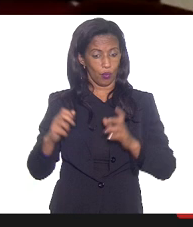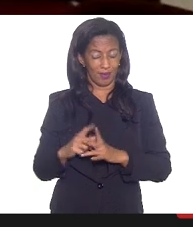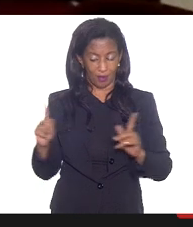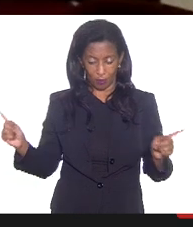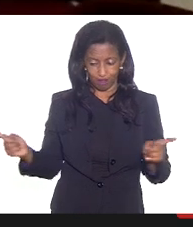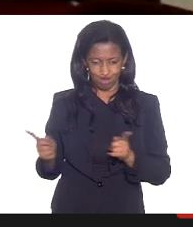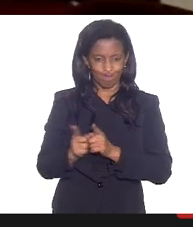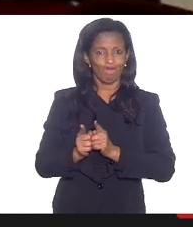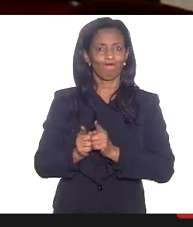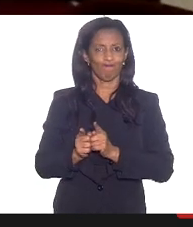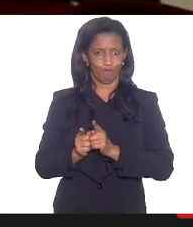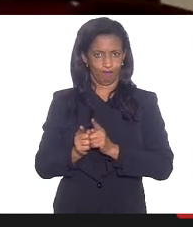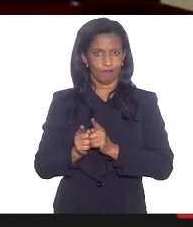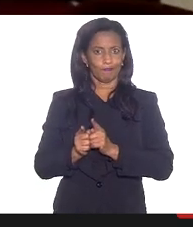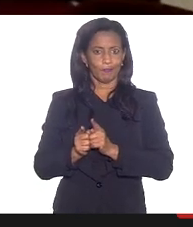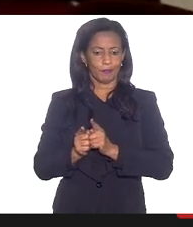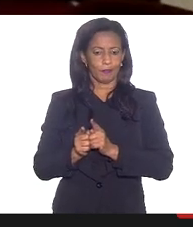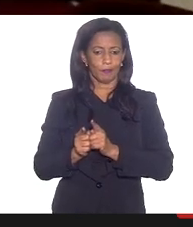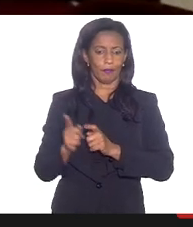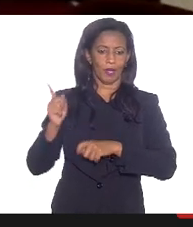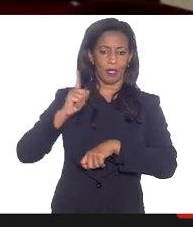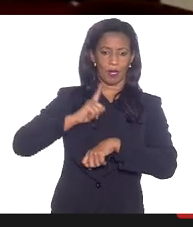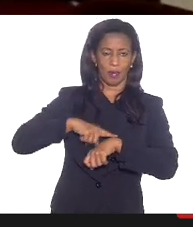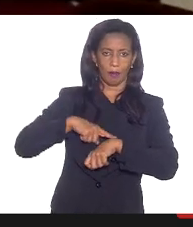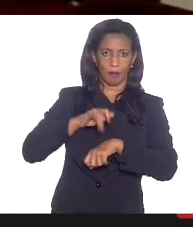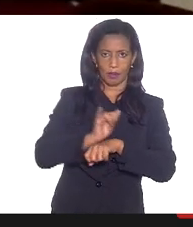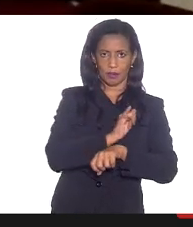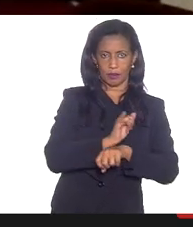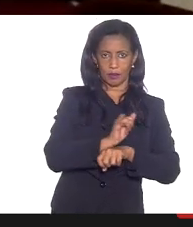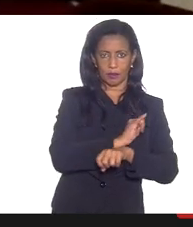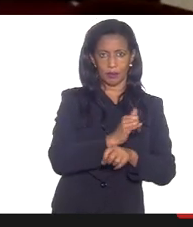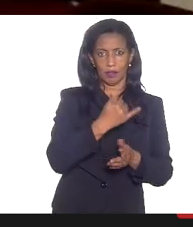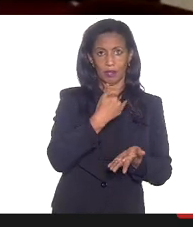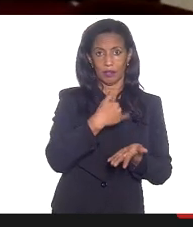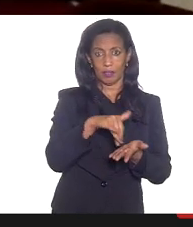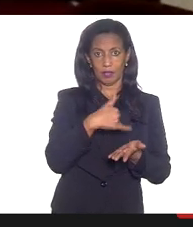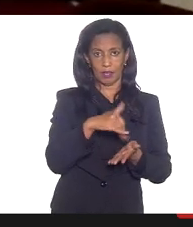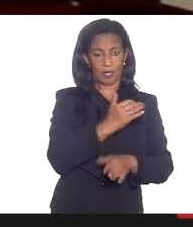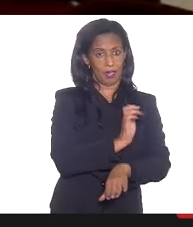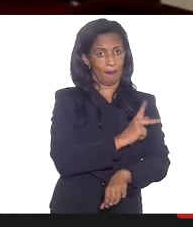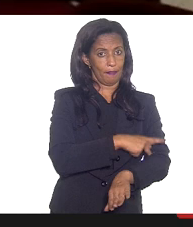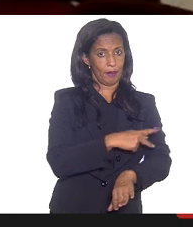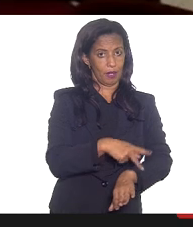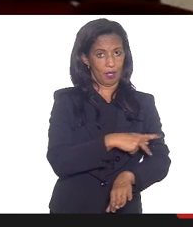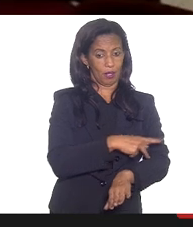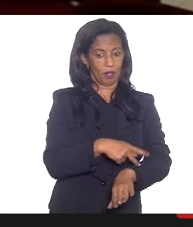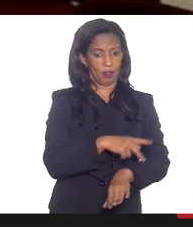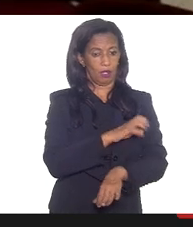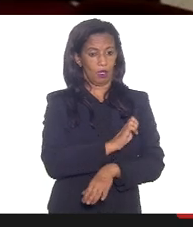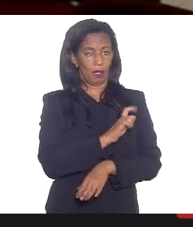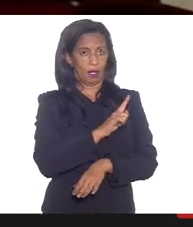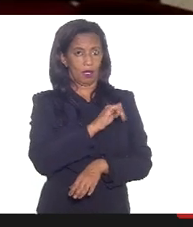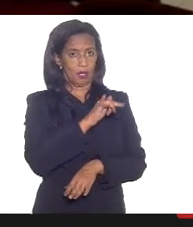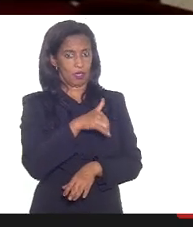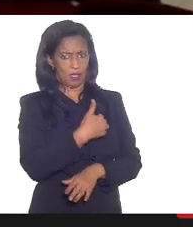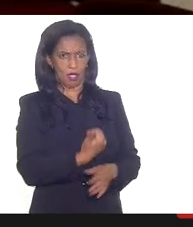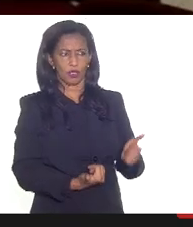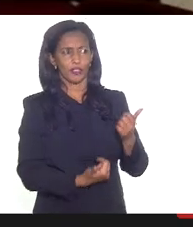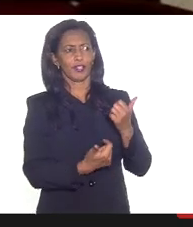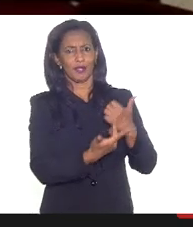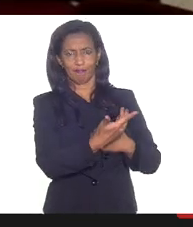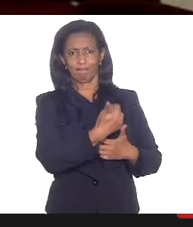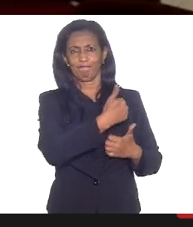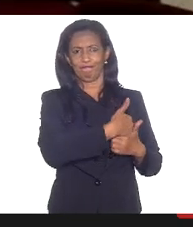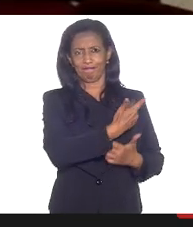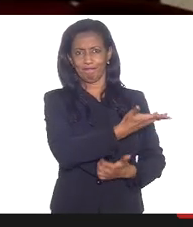curto. Então, como primeira estratégia da Superintendência Pedagógica, a professora Elisângela, que nos representa no Conselho Estadual